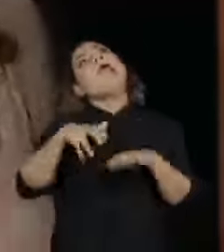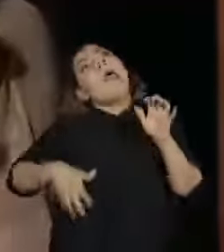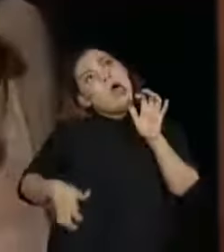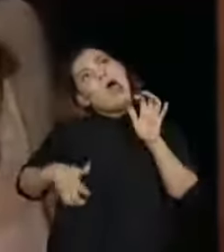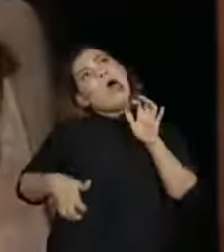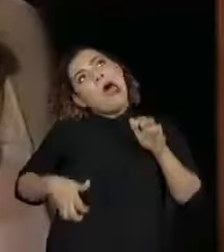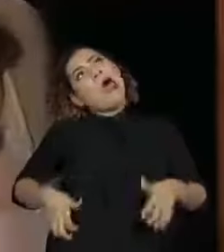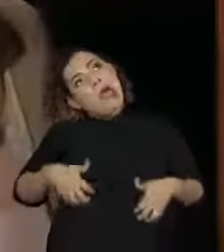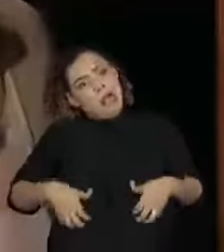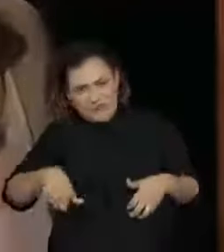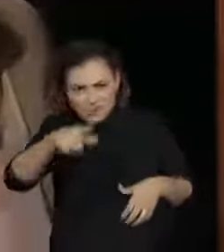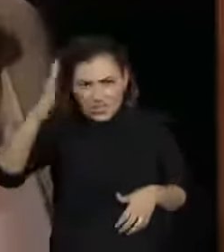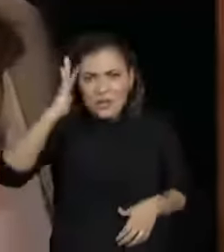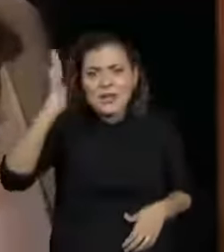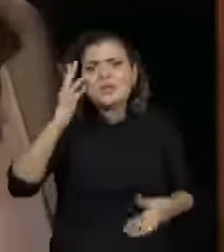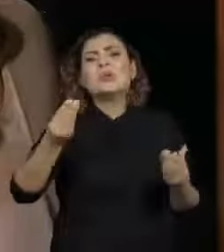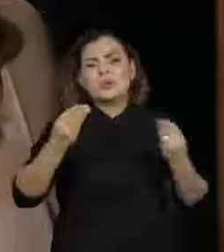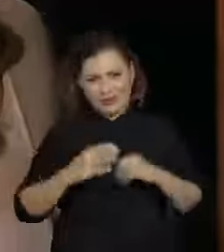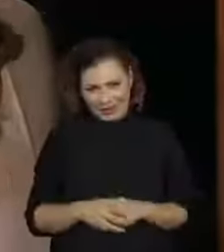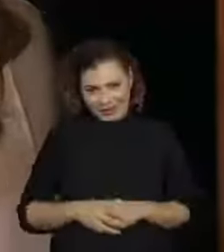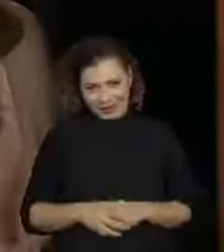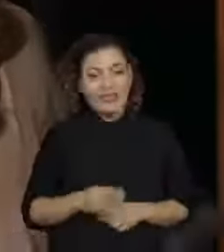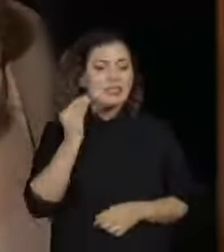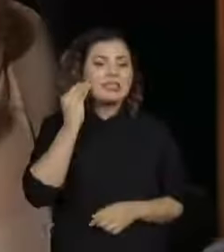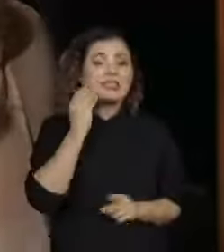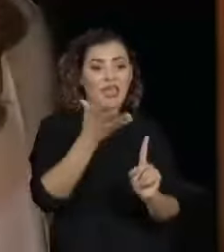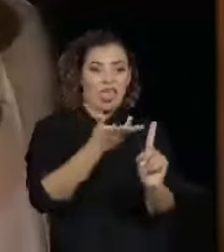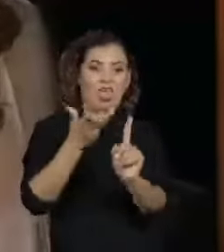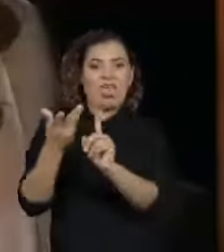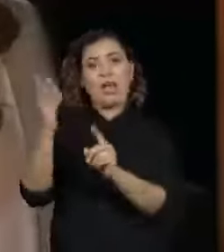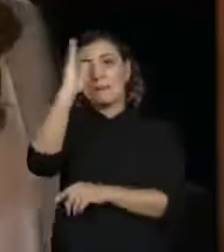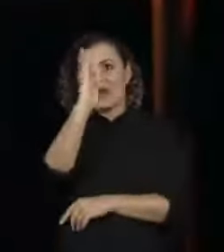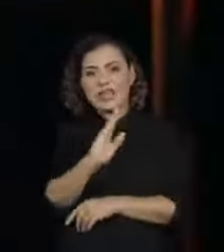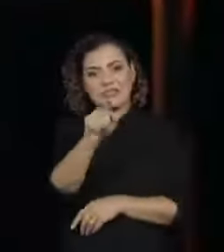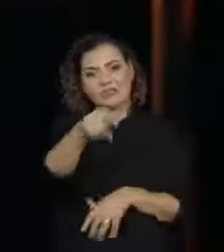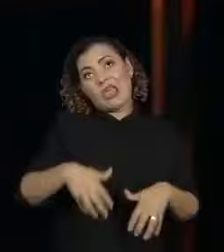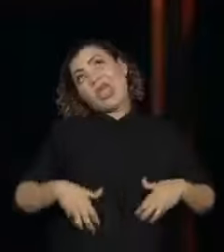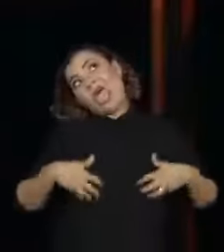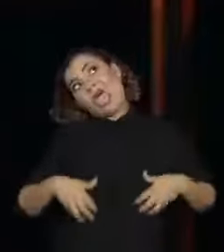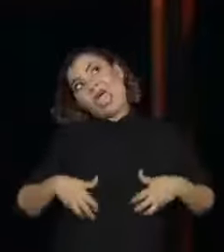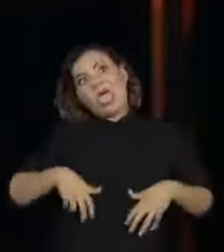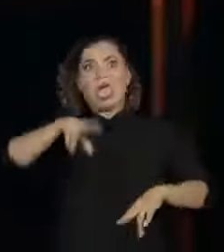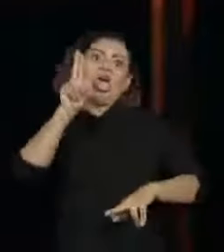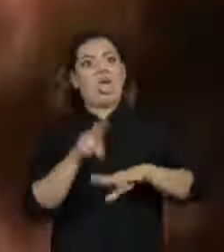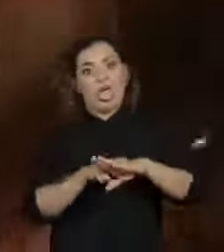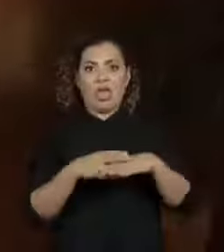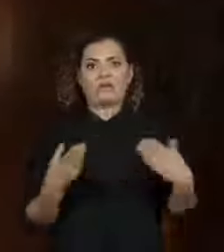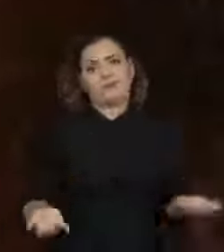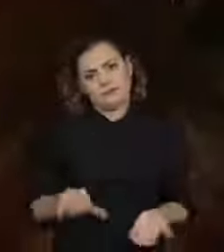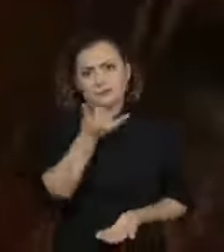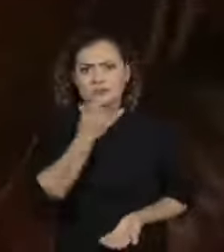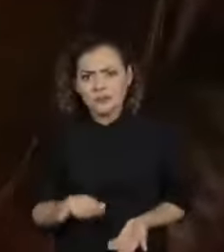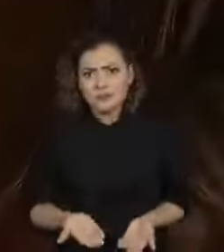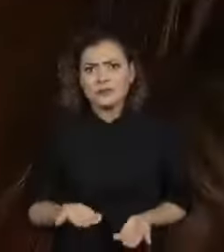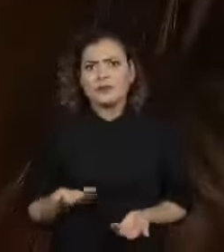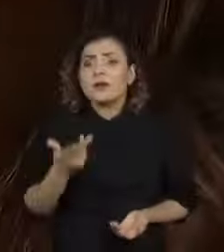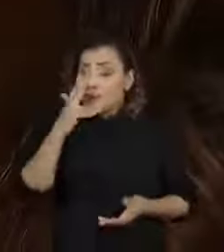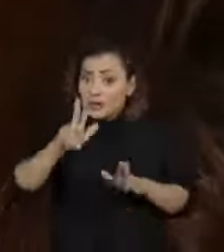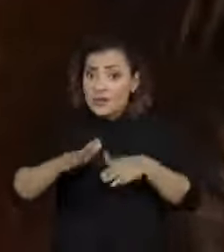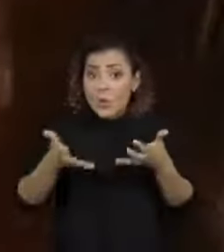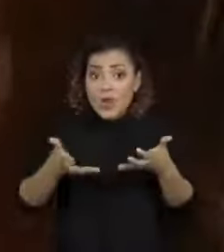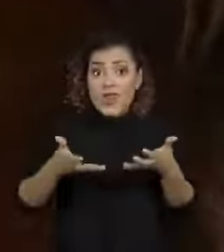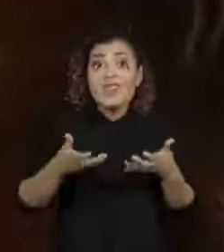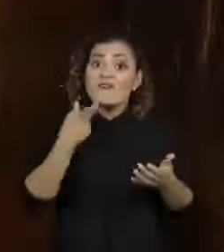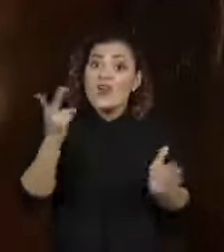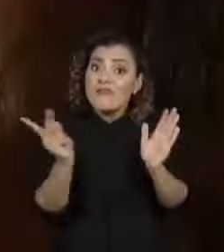você acha que a gente pensa que você daqui não tá tentando ganhar o Brasil com esse rabo maravilhoso que Deus te deu achei que era por aí